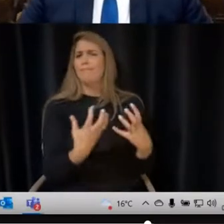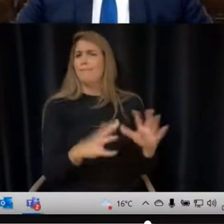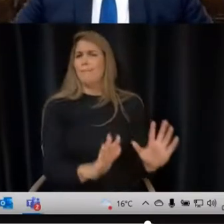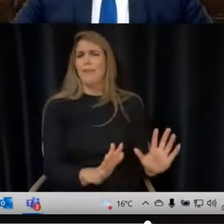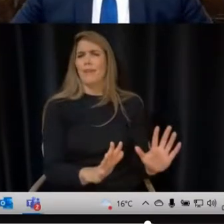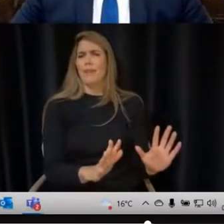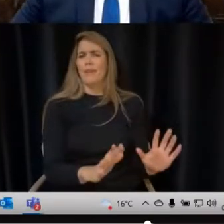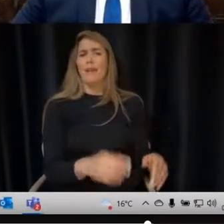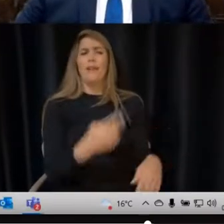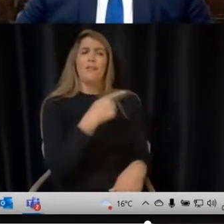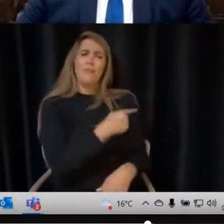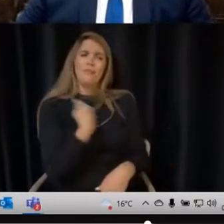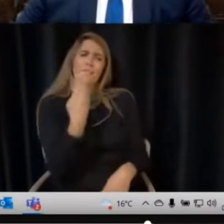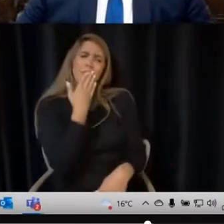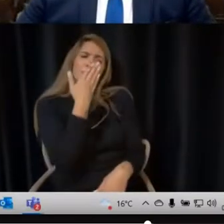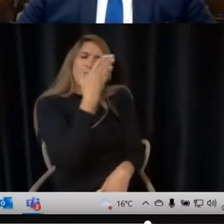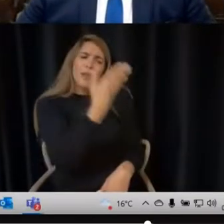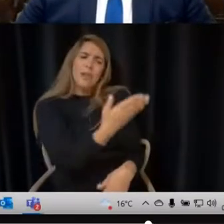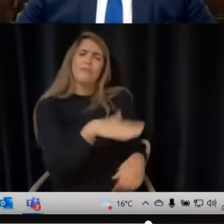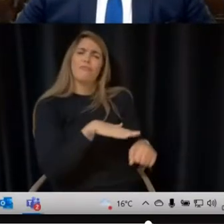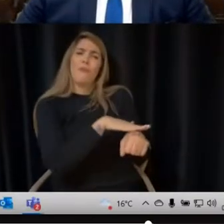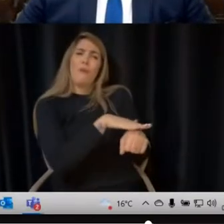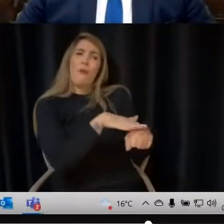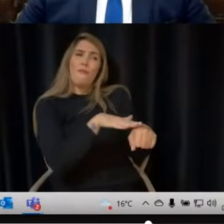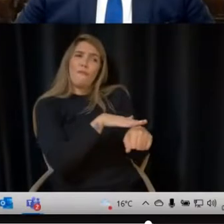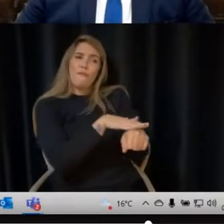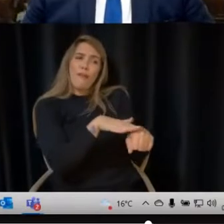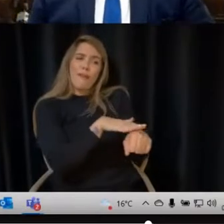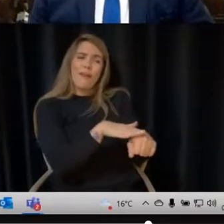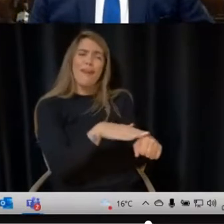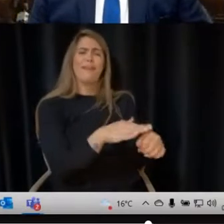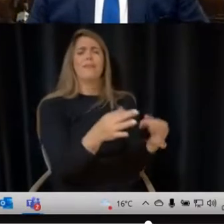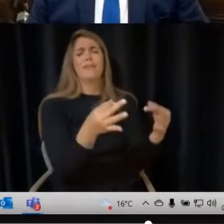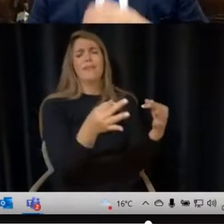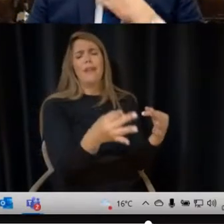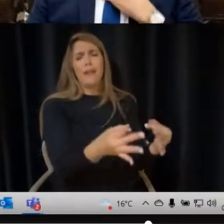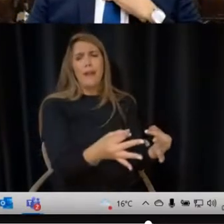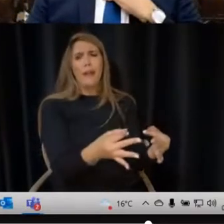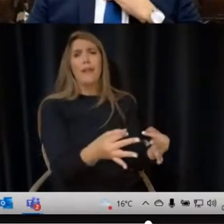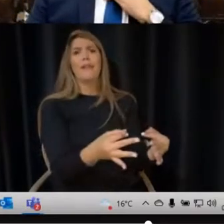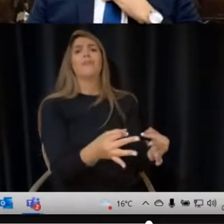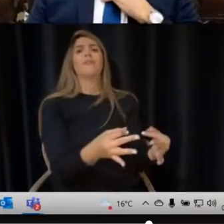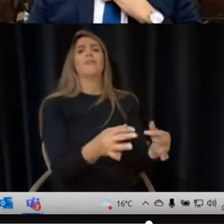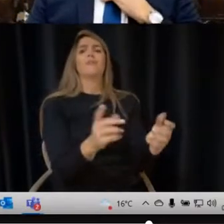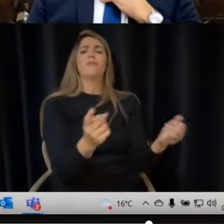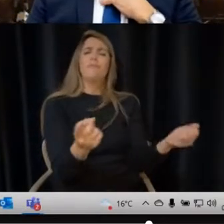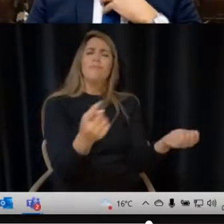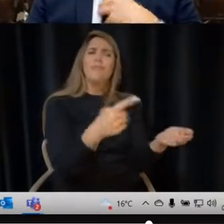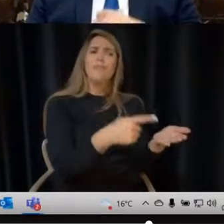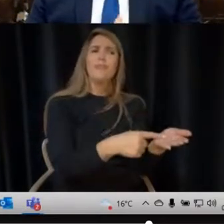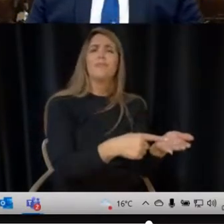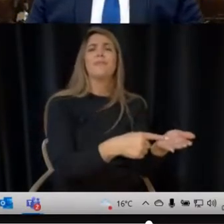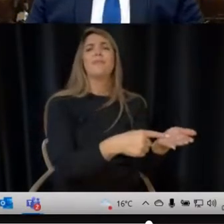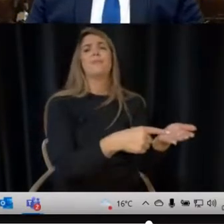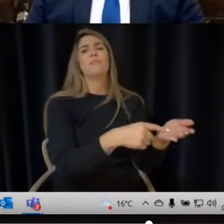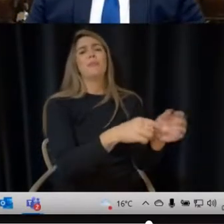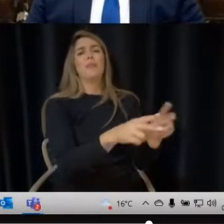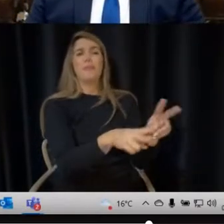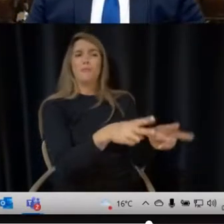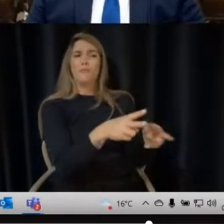num consenso, né, converse, a gente volta em um outro momento a nos reunir com eles, e aí,